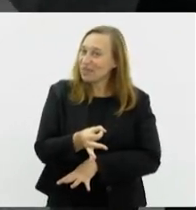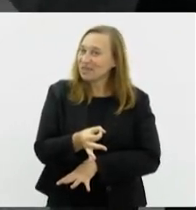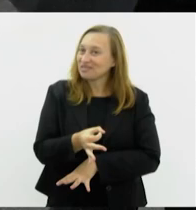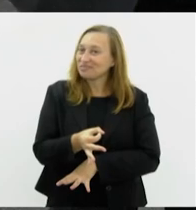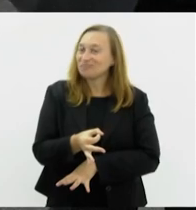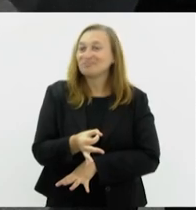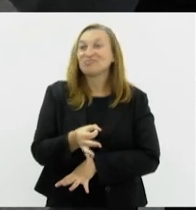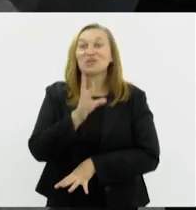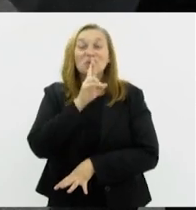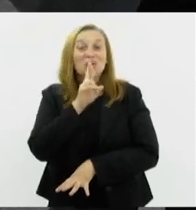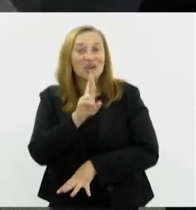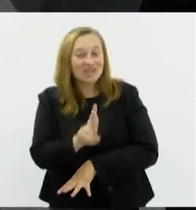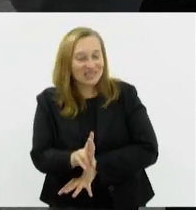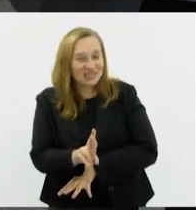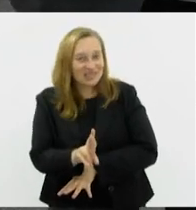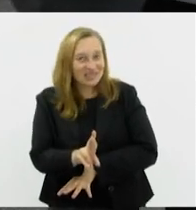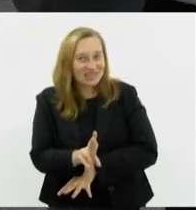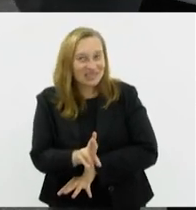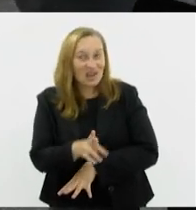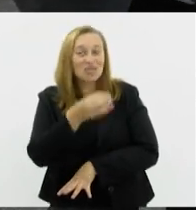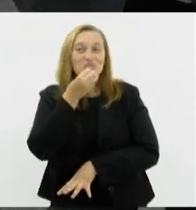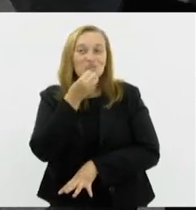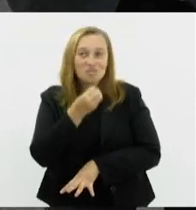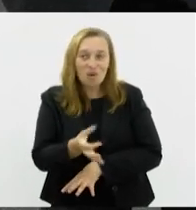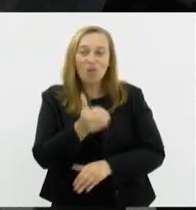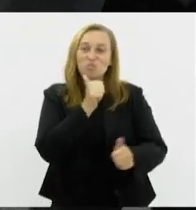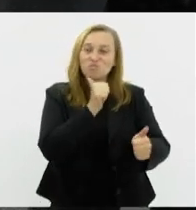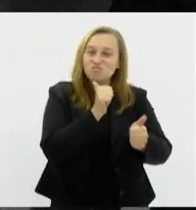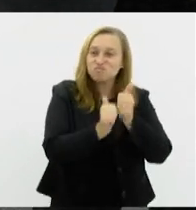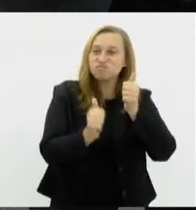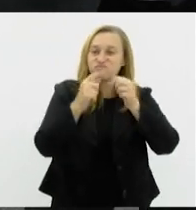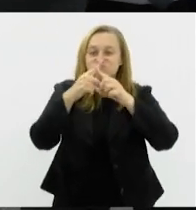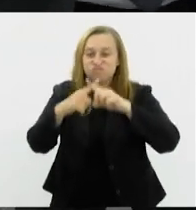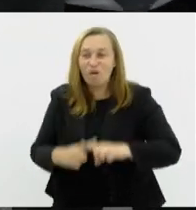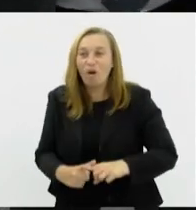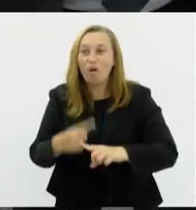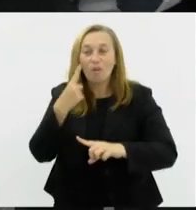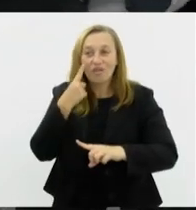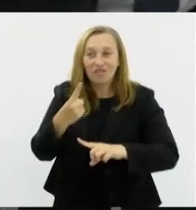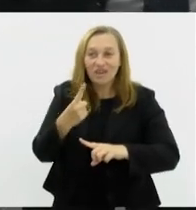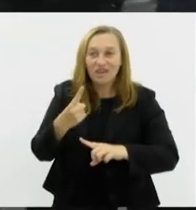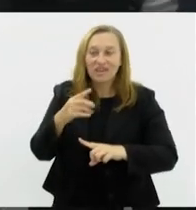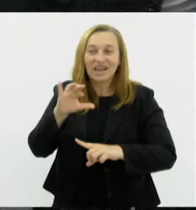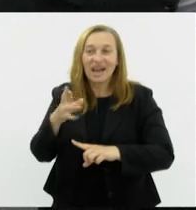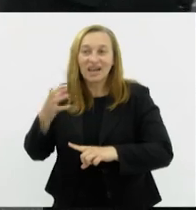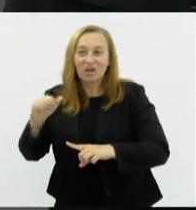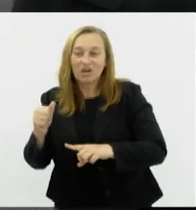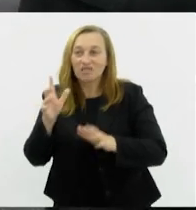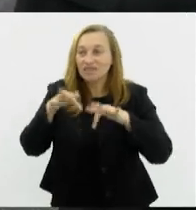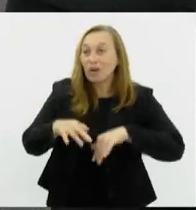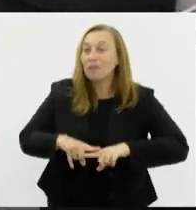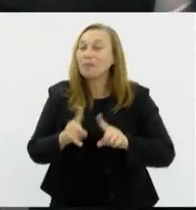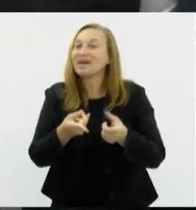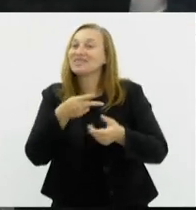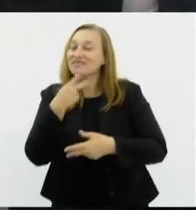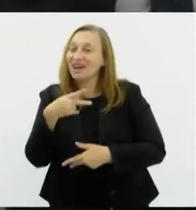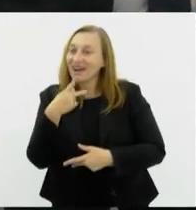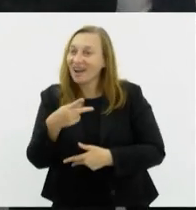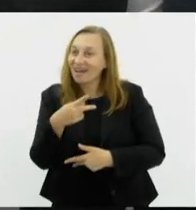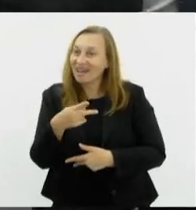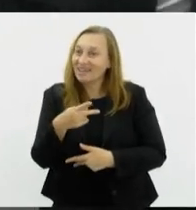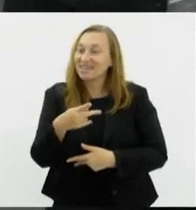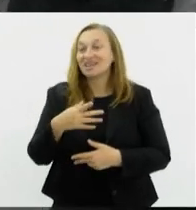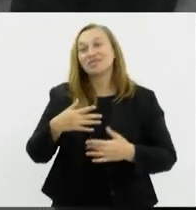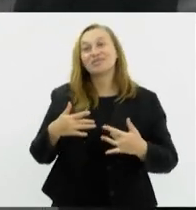o resultado, que seja um grande jogo, que a gente possa assistir no final do Carioca, mas também dizer que as